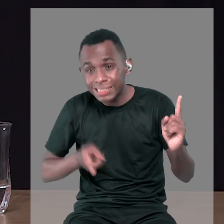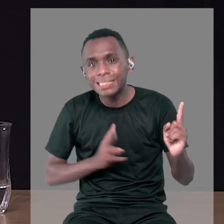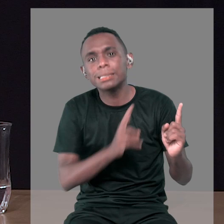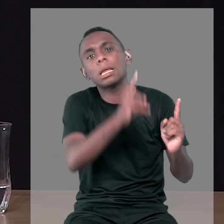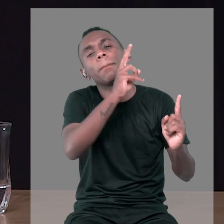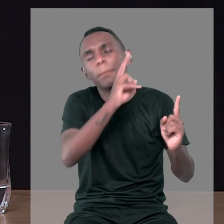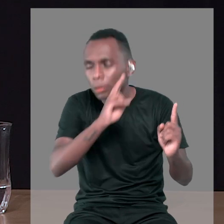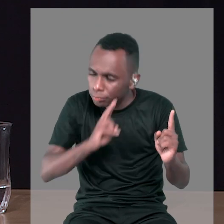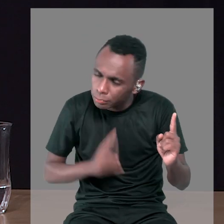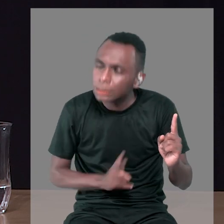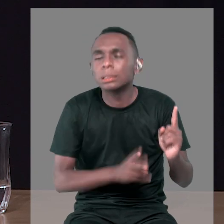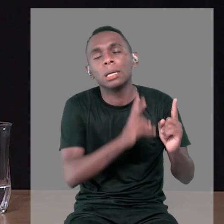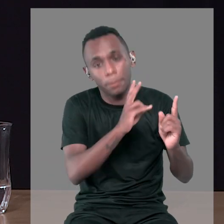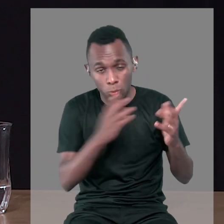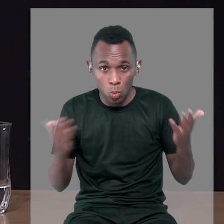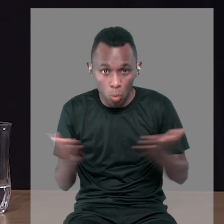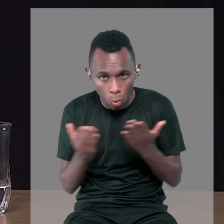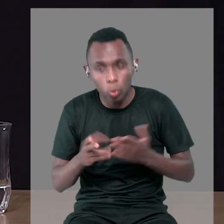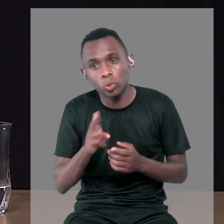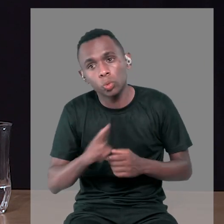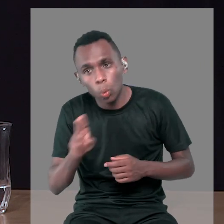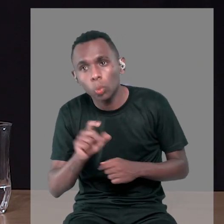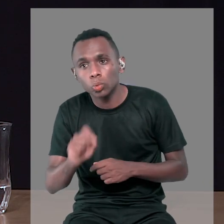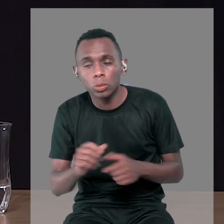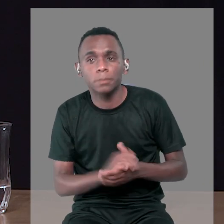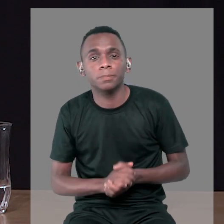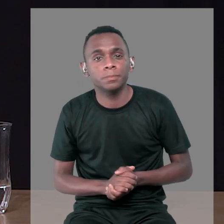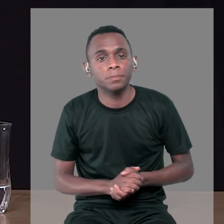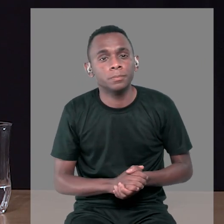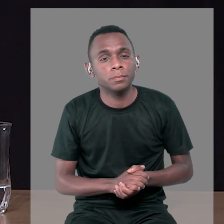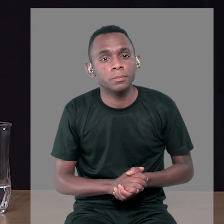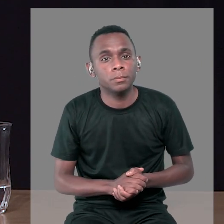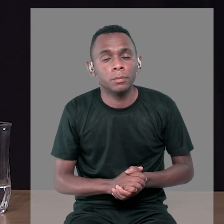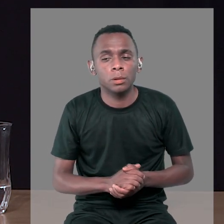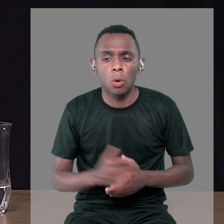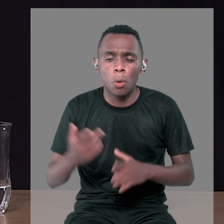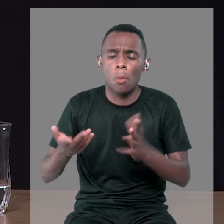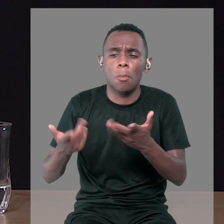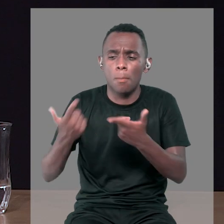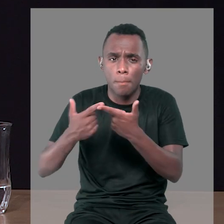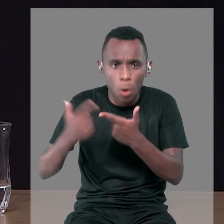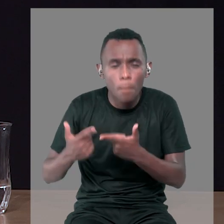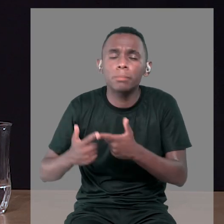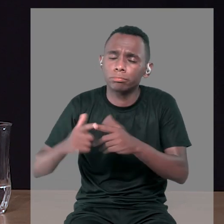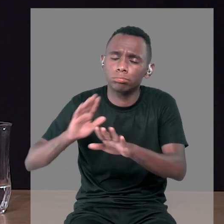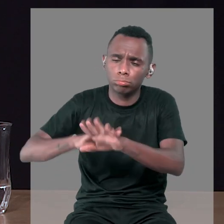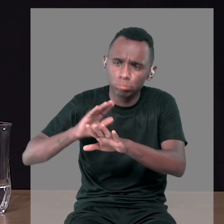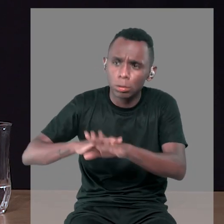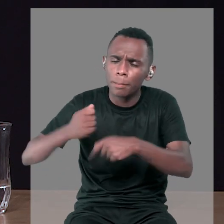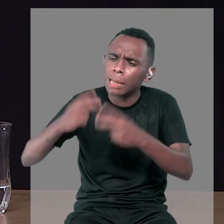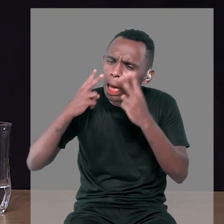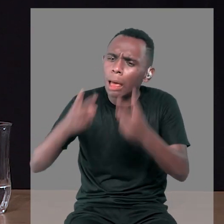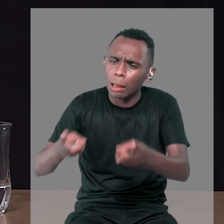indiscriminado, né? Hoje em dia usa-se um termo, né, banal, dano colateral. Né? A gente precisa prestar atenção.